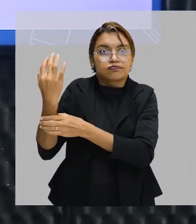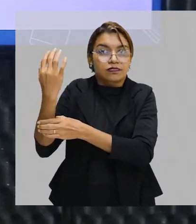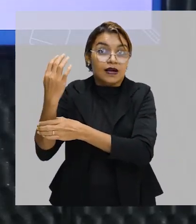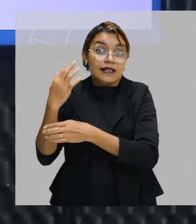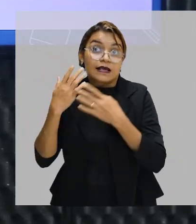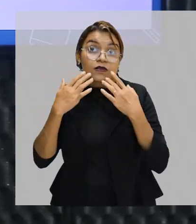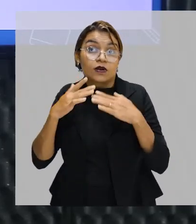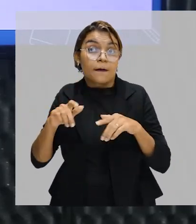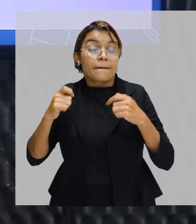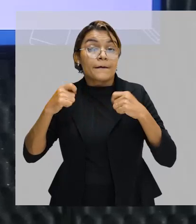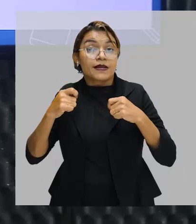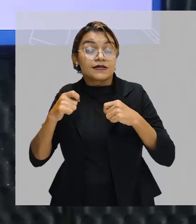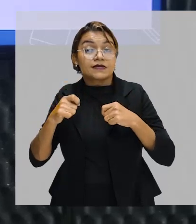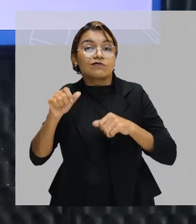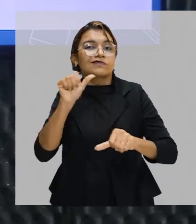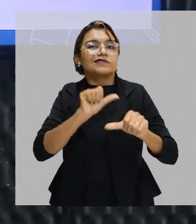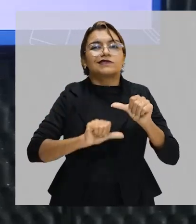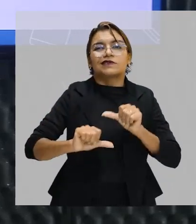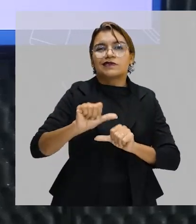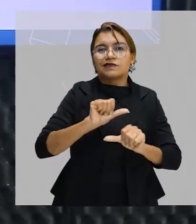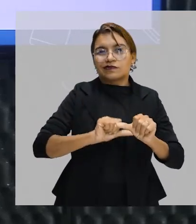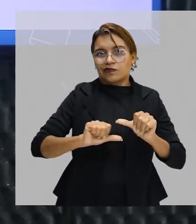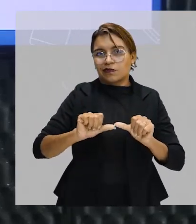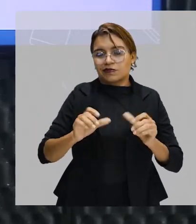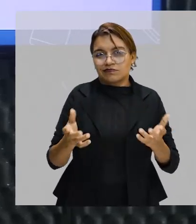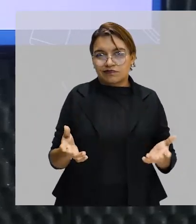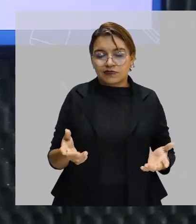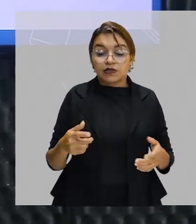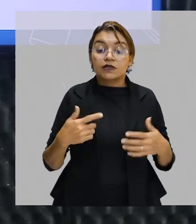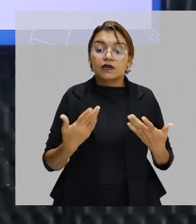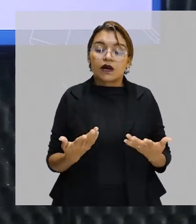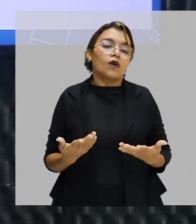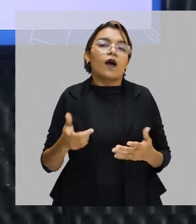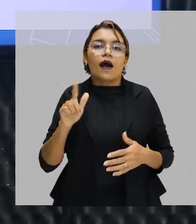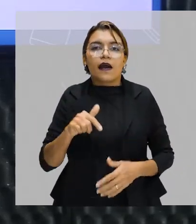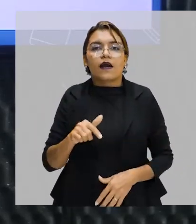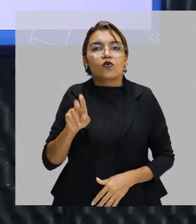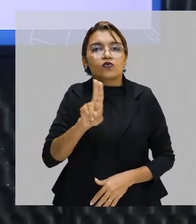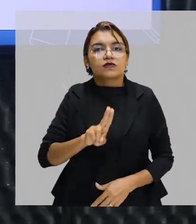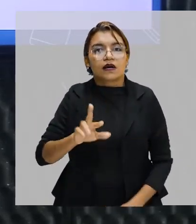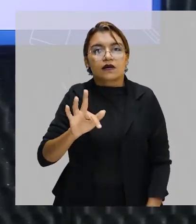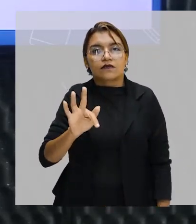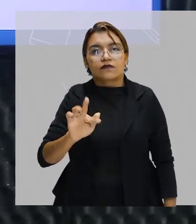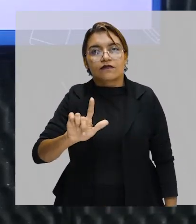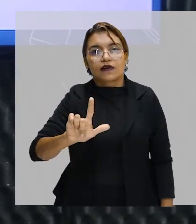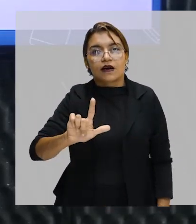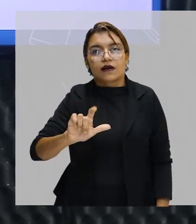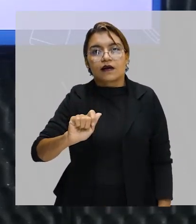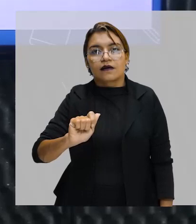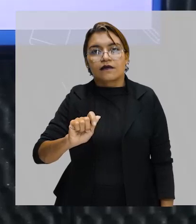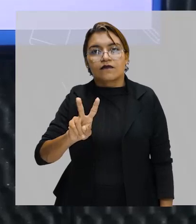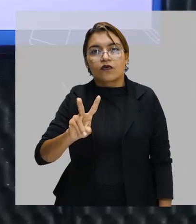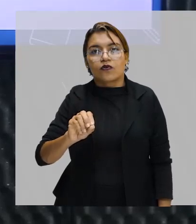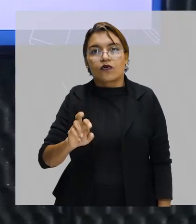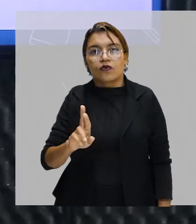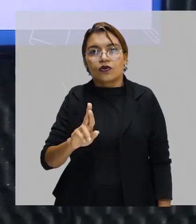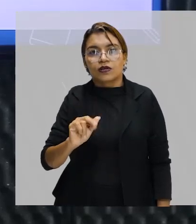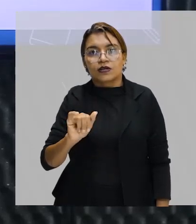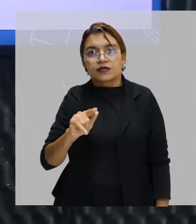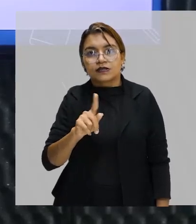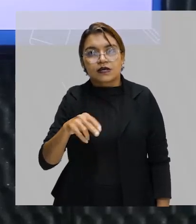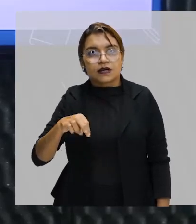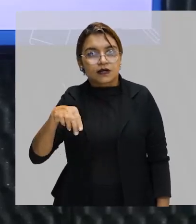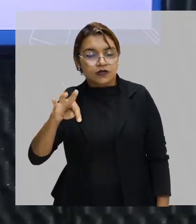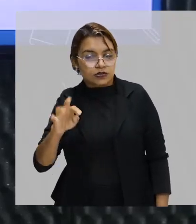Precisamos sintetizar. E aí entram os flavorizantes, ok? E aí nós vamos podemos afirmar